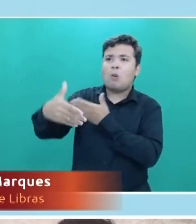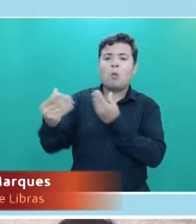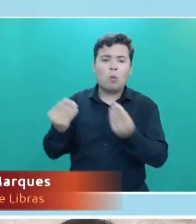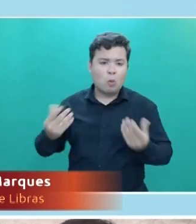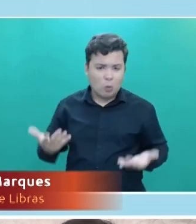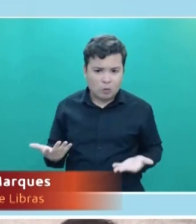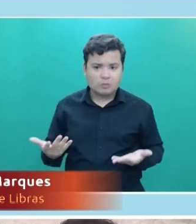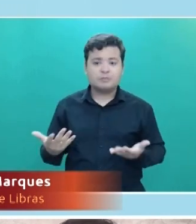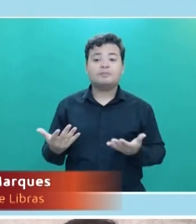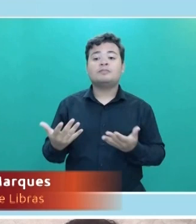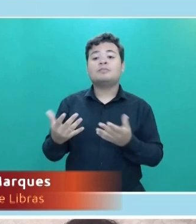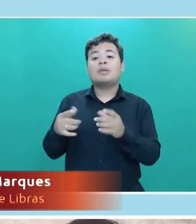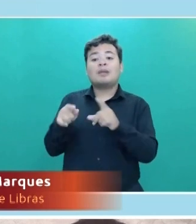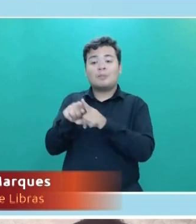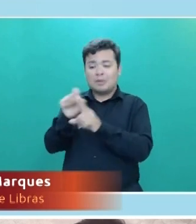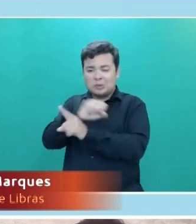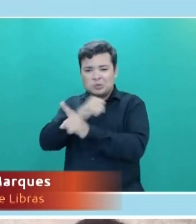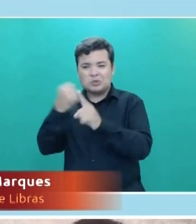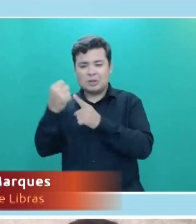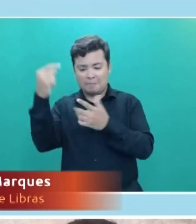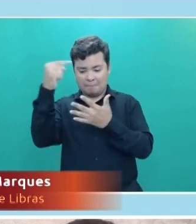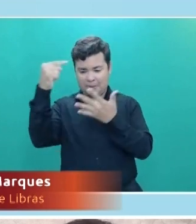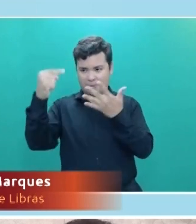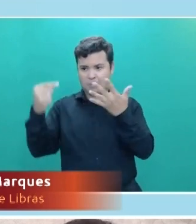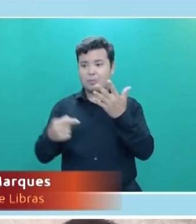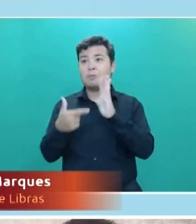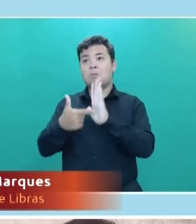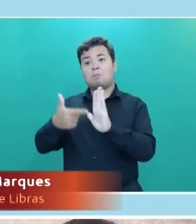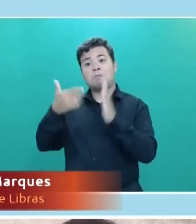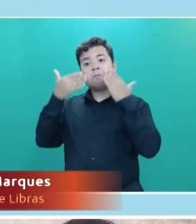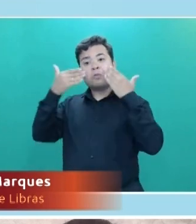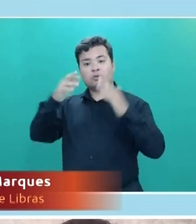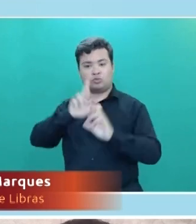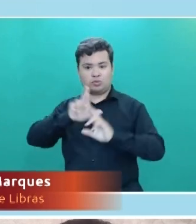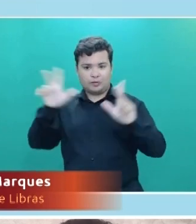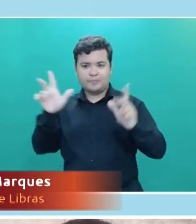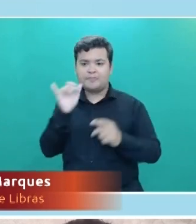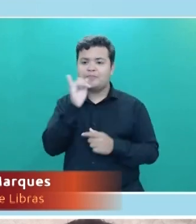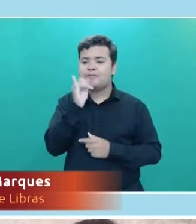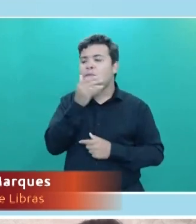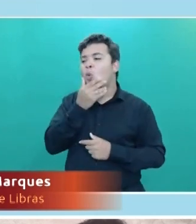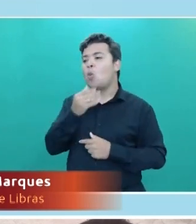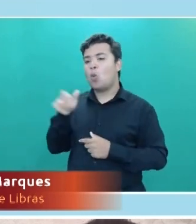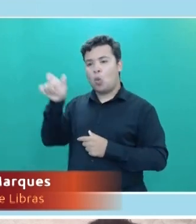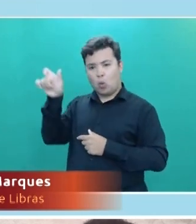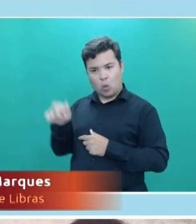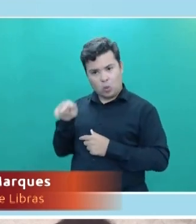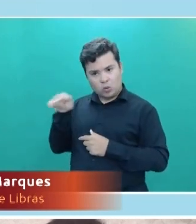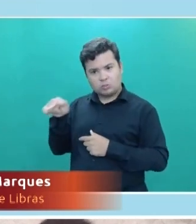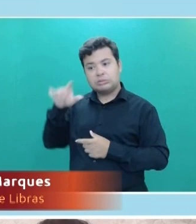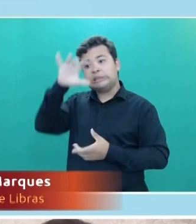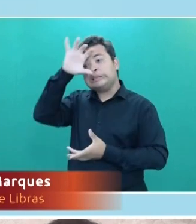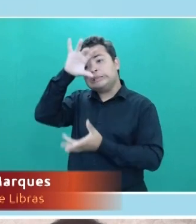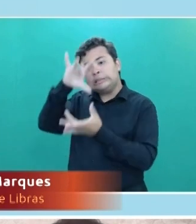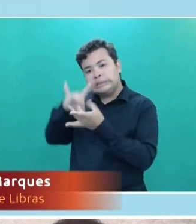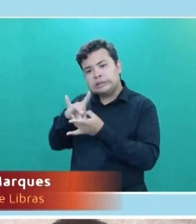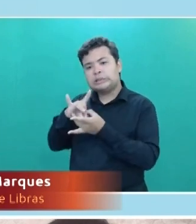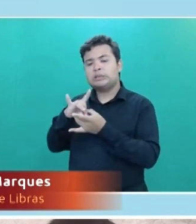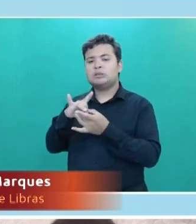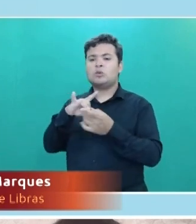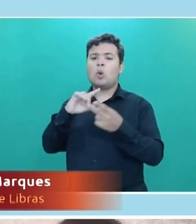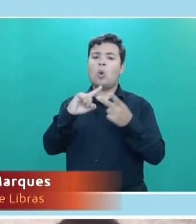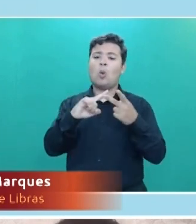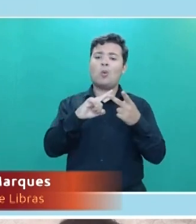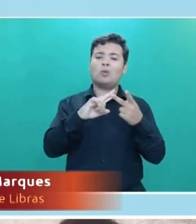chama de marcadores sociais da diferença, ou seja, a experiência de um homem cis ou trans